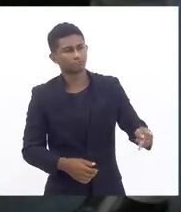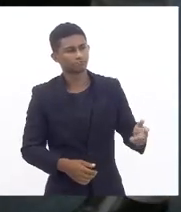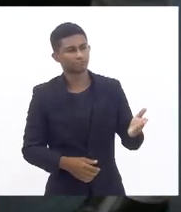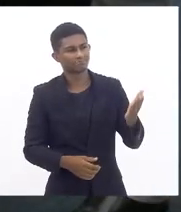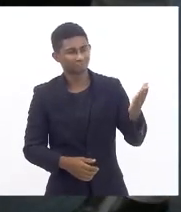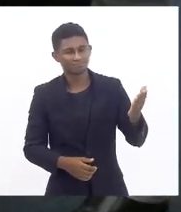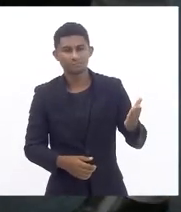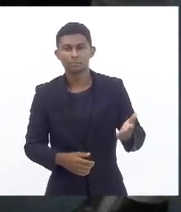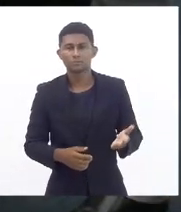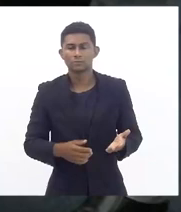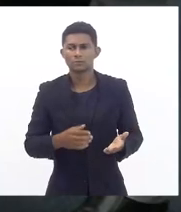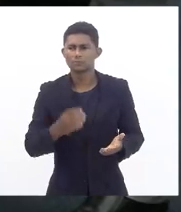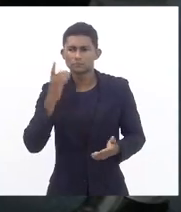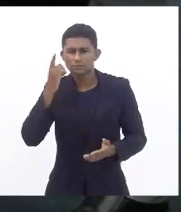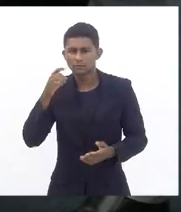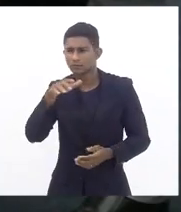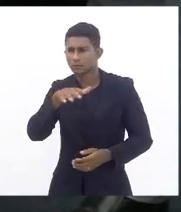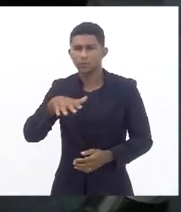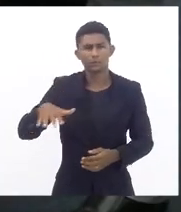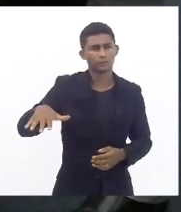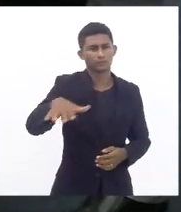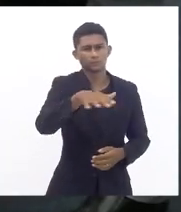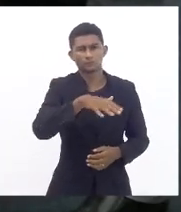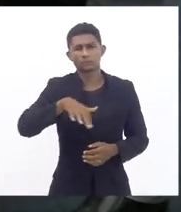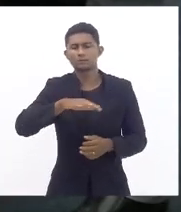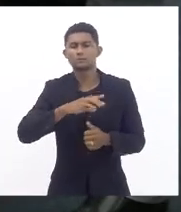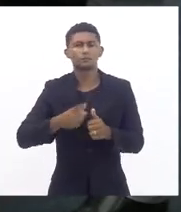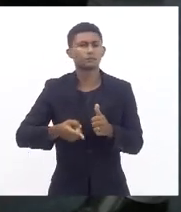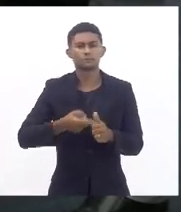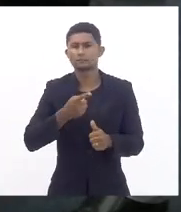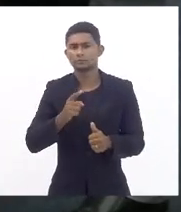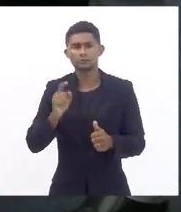senhores deputados, primeiro quero